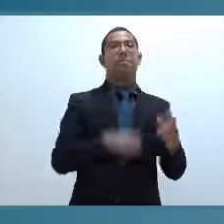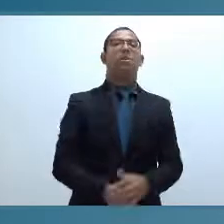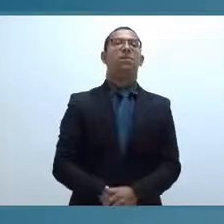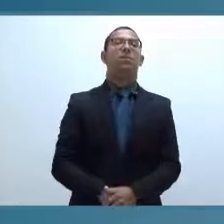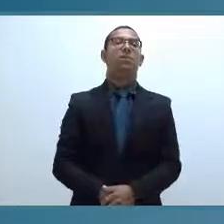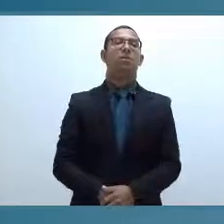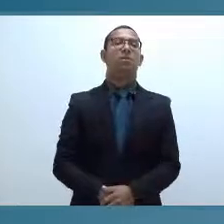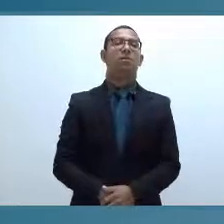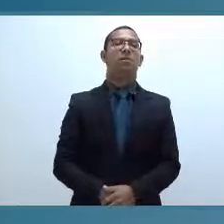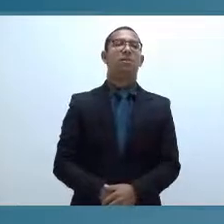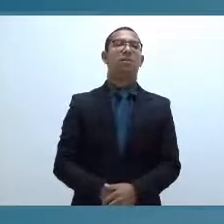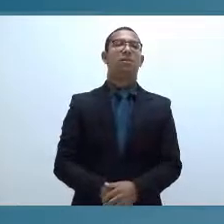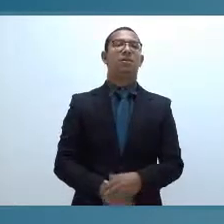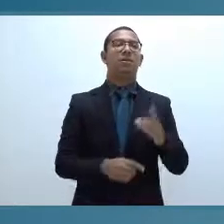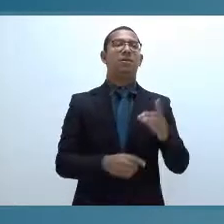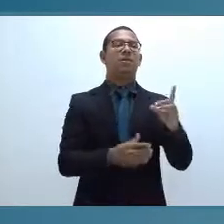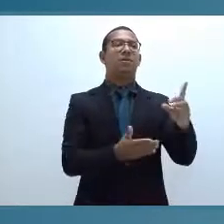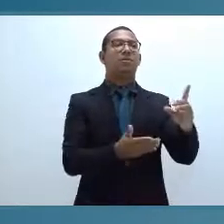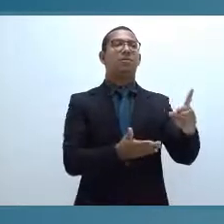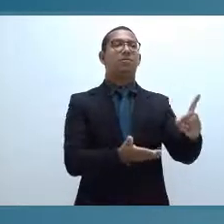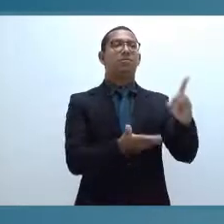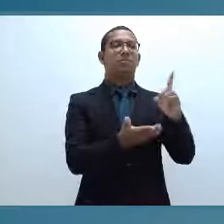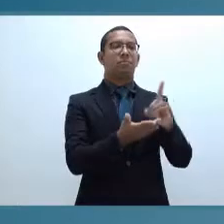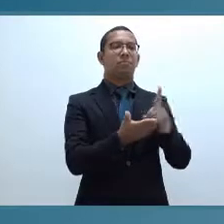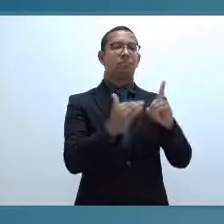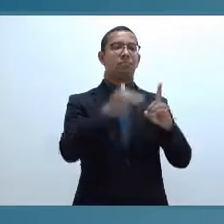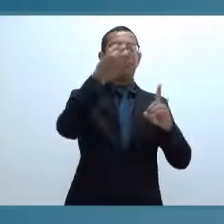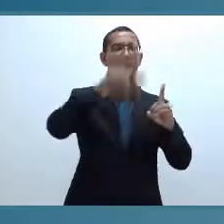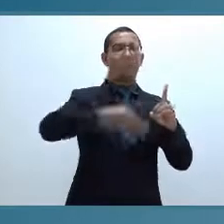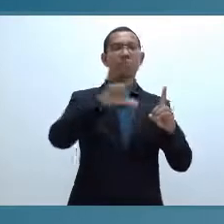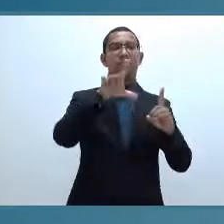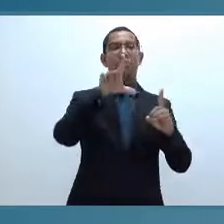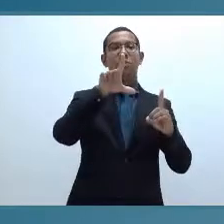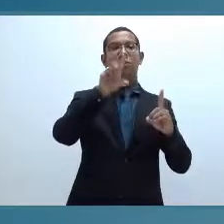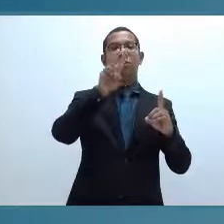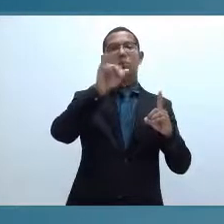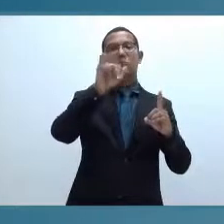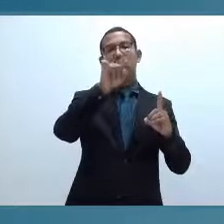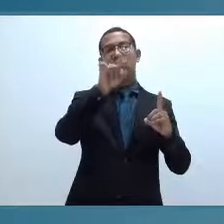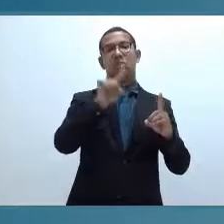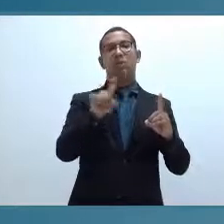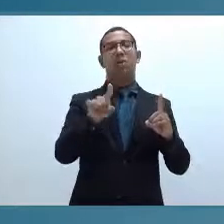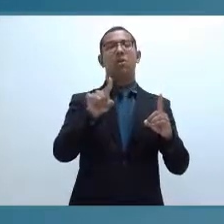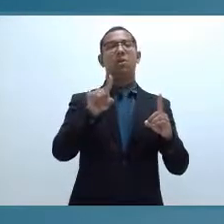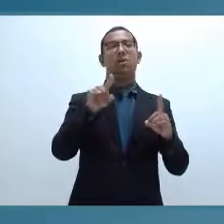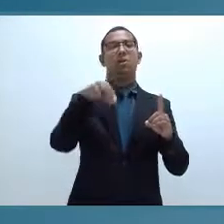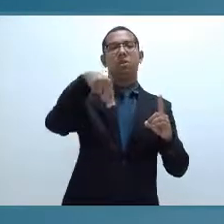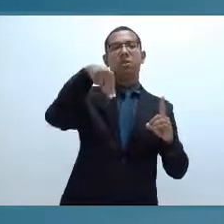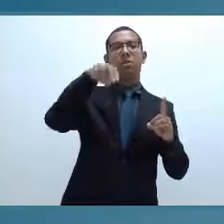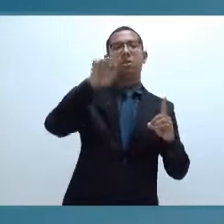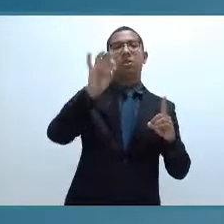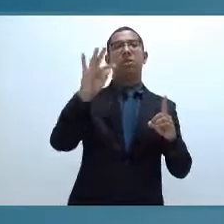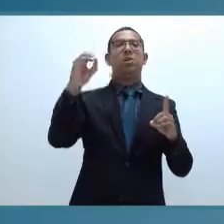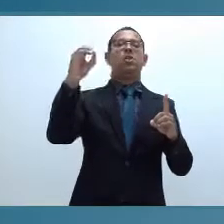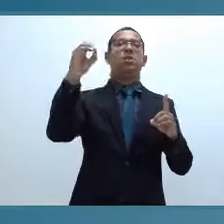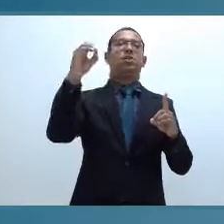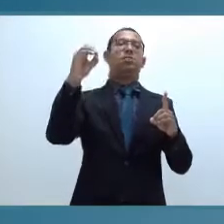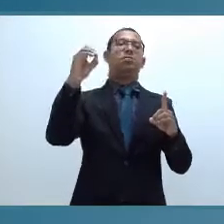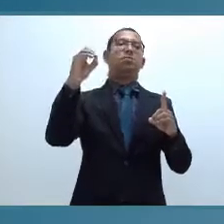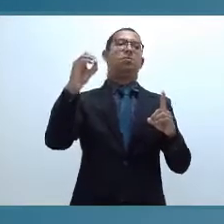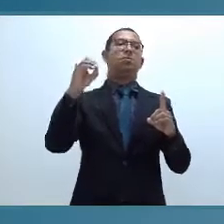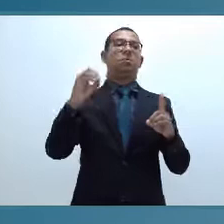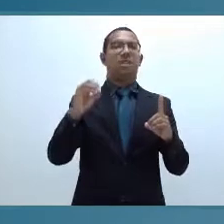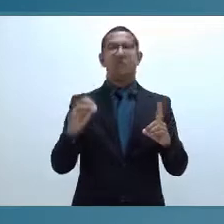Desembargador Luiz Neto. Presidente, diante da ausência de justificativa da excepcionalidade, que é